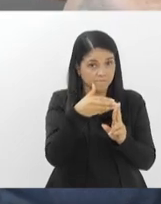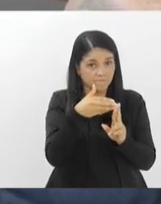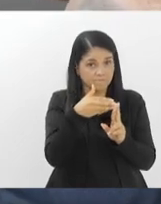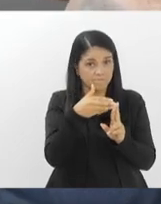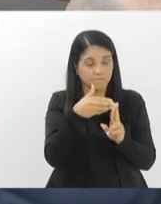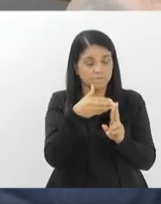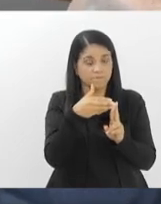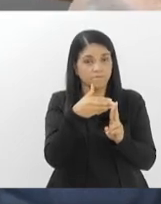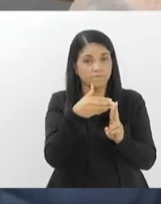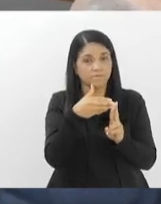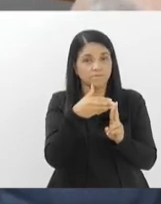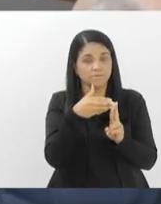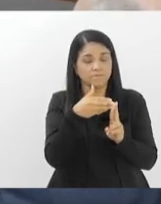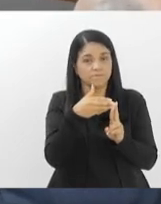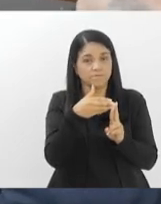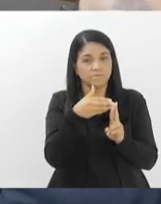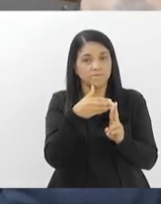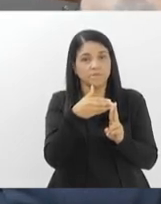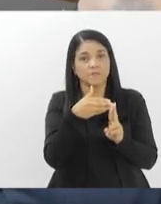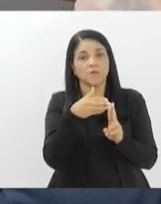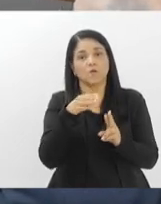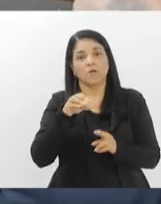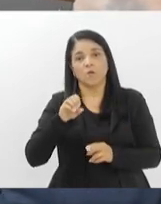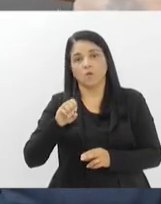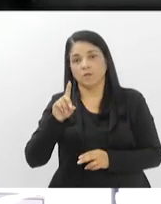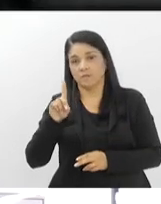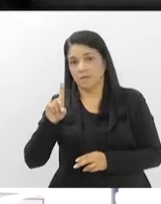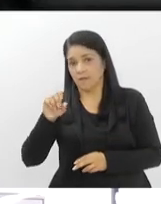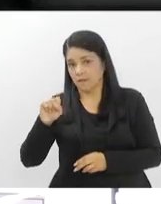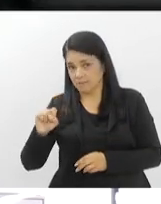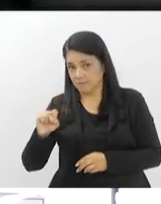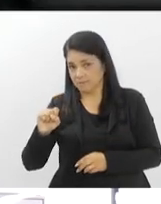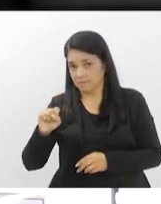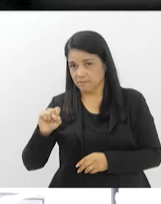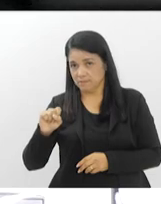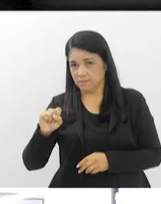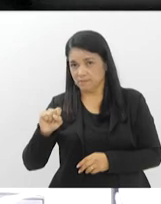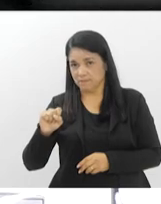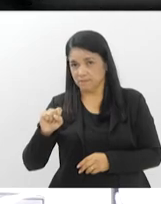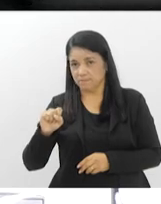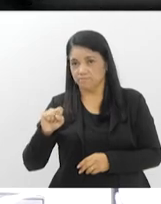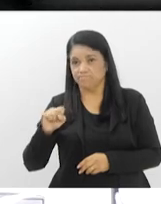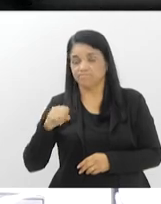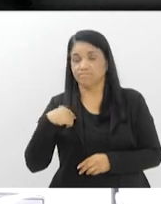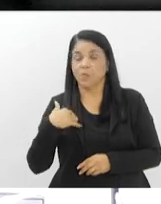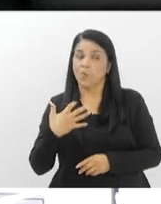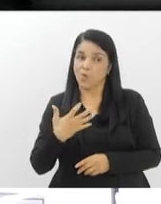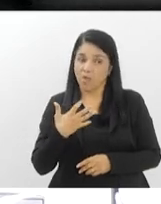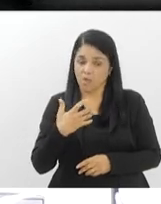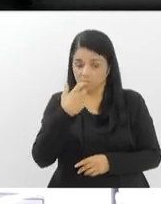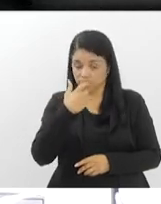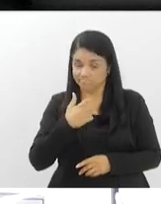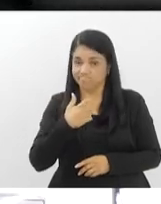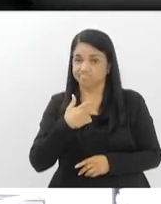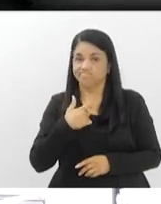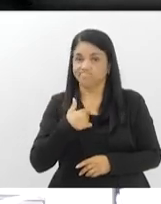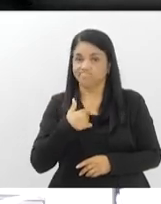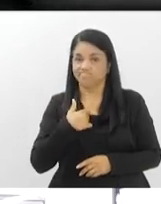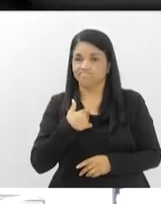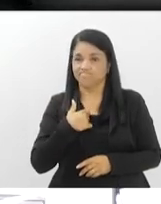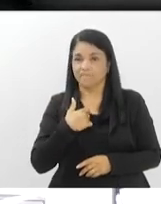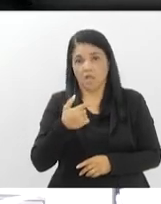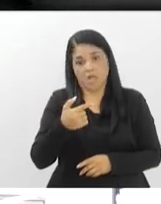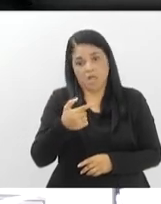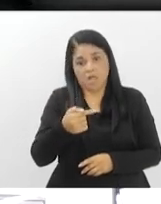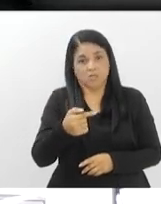a determinadas ODSs. Recordo disso. E eu quero, não as